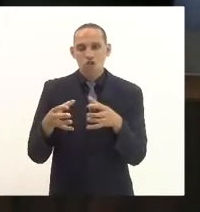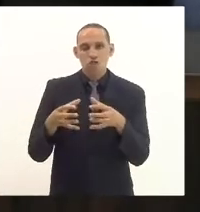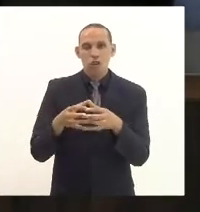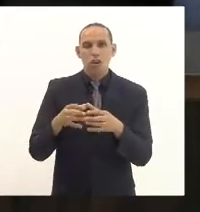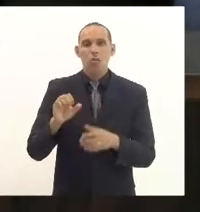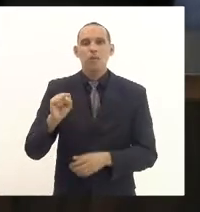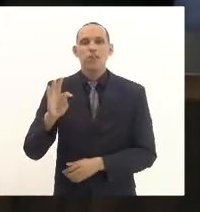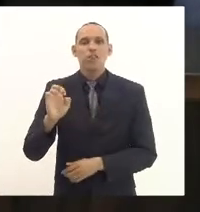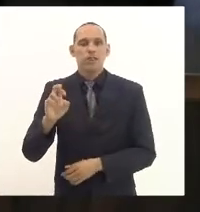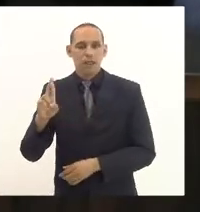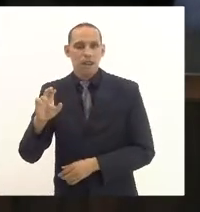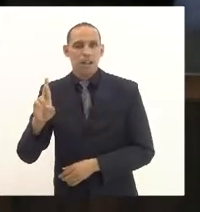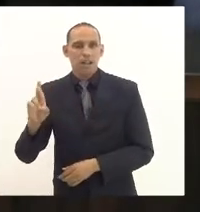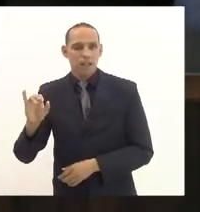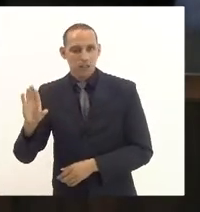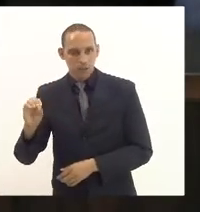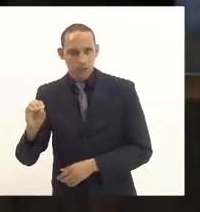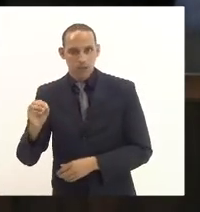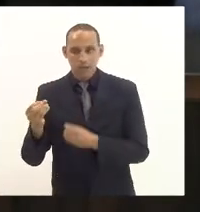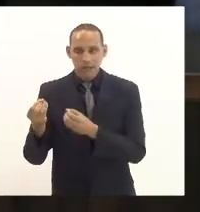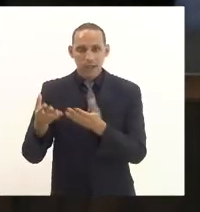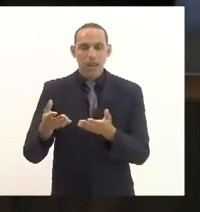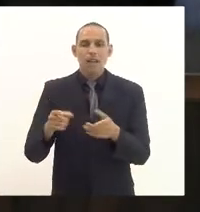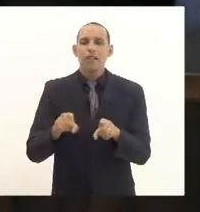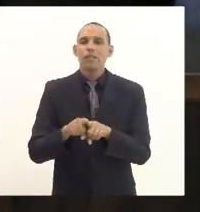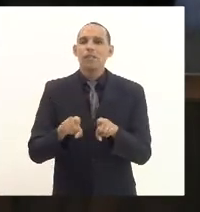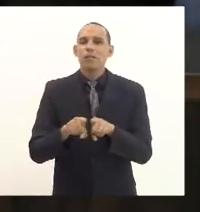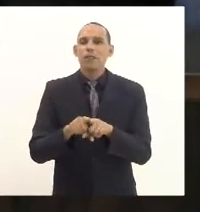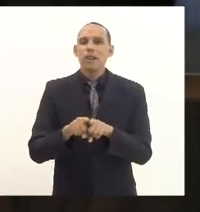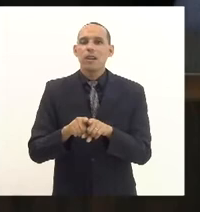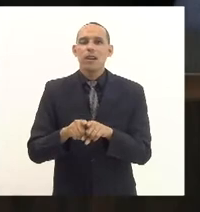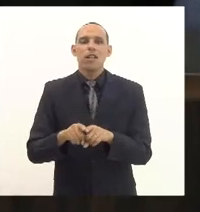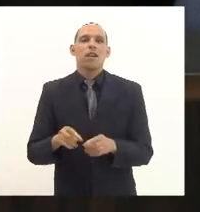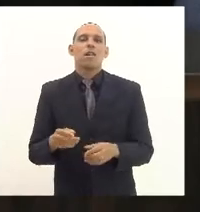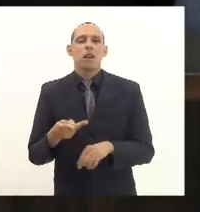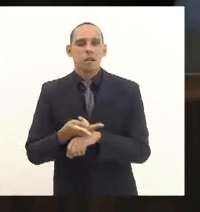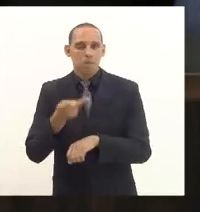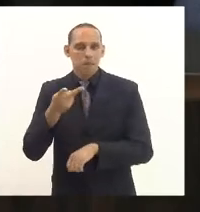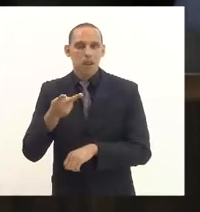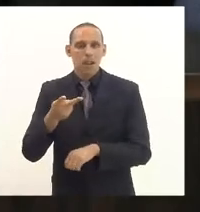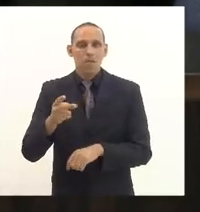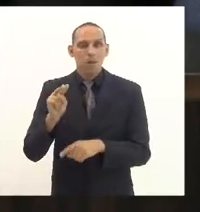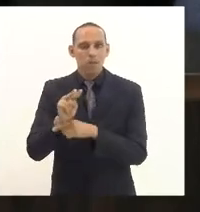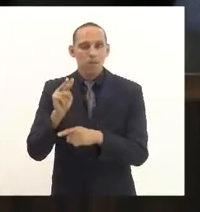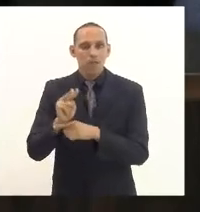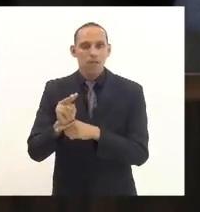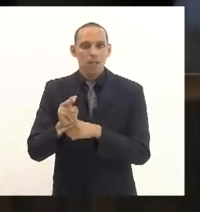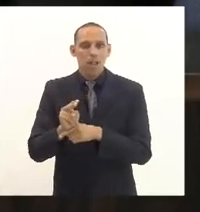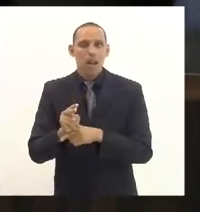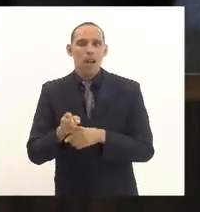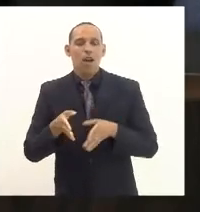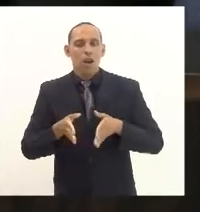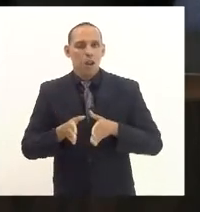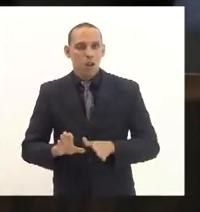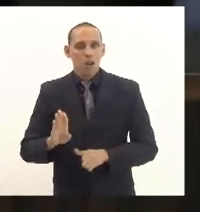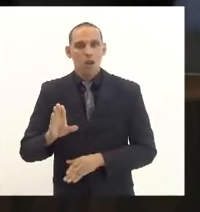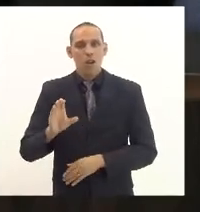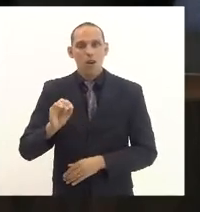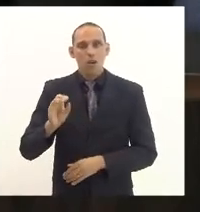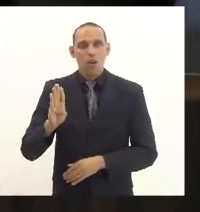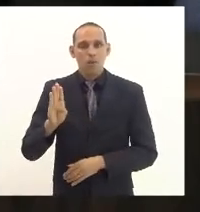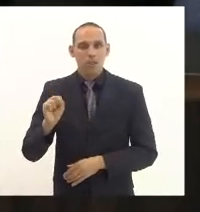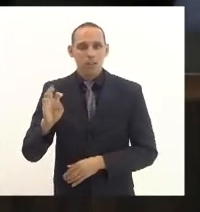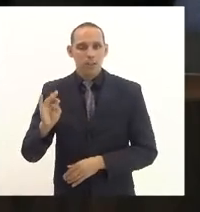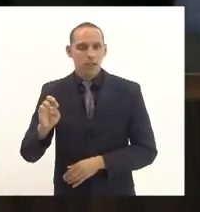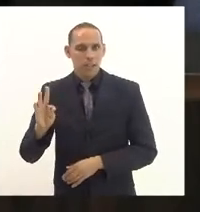Rio. Concede o prêmio Analele de Saúde ao Observatório Obstétrico Brasileiro Covid-19. Confere o